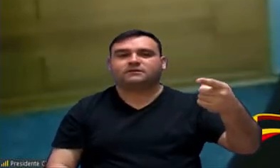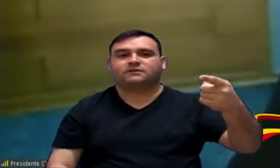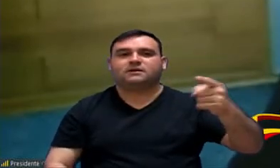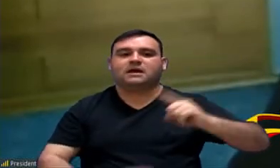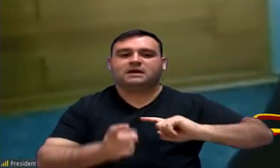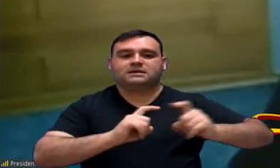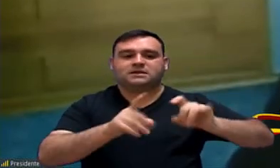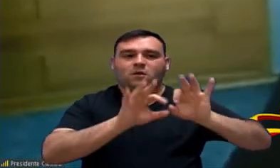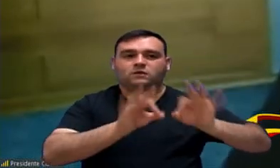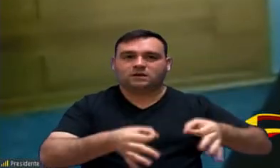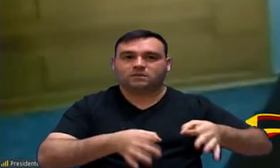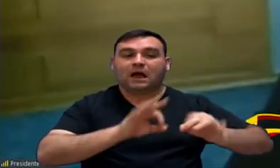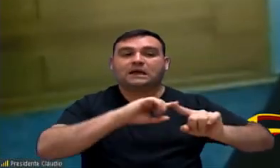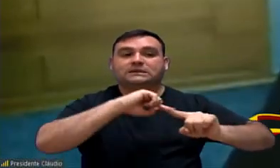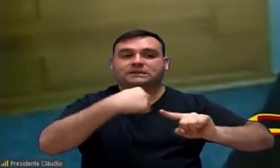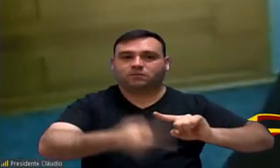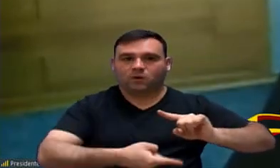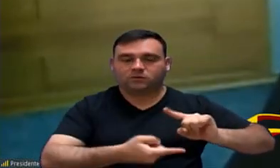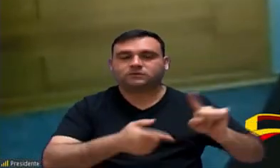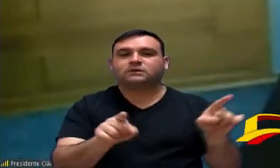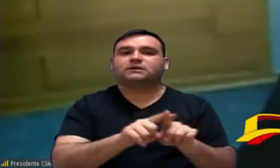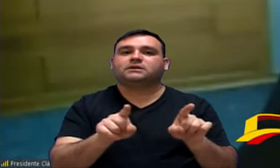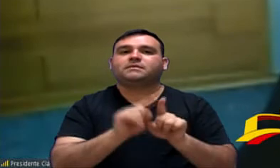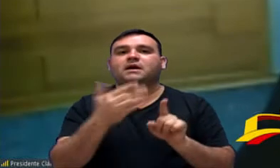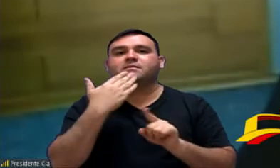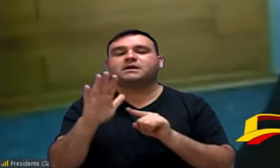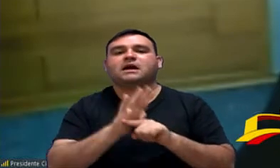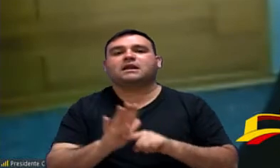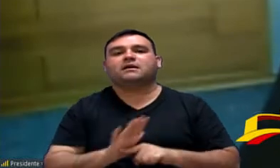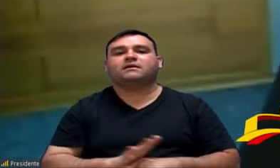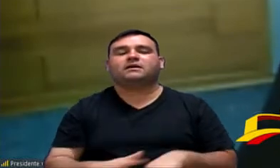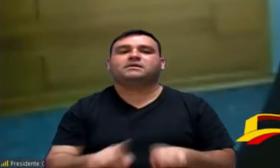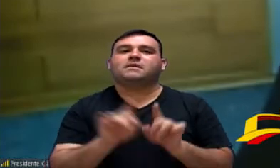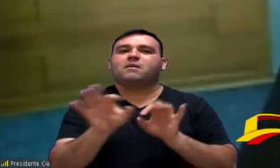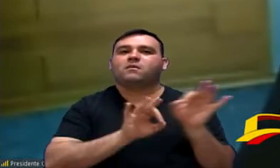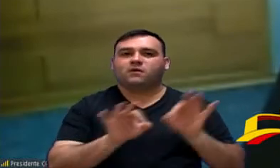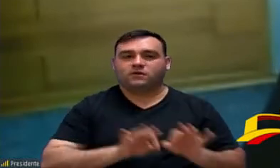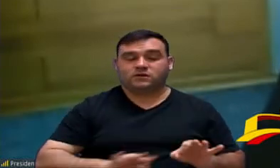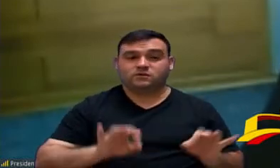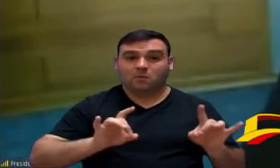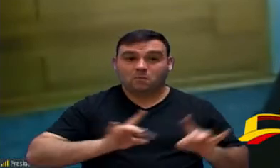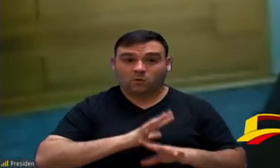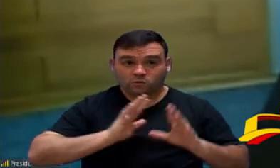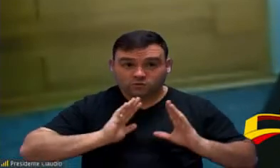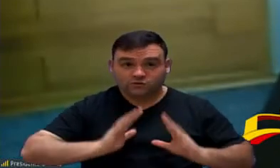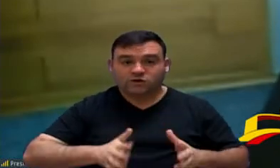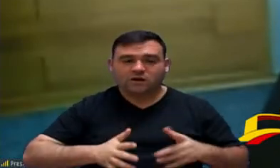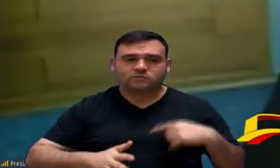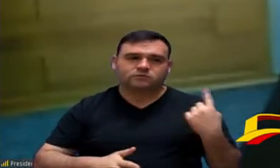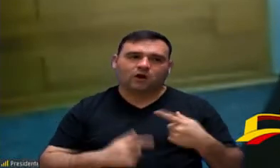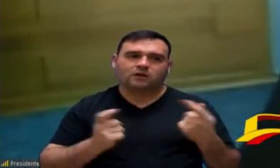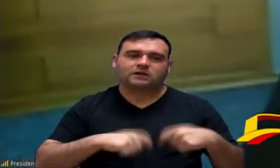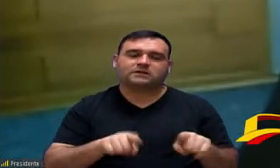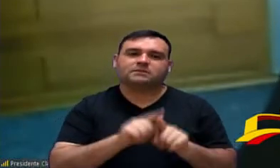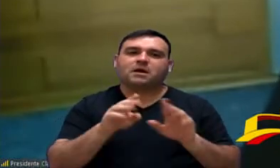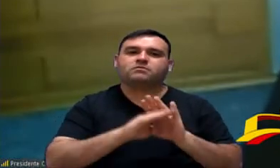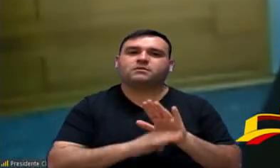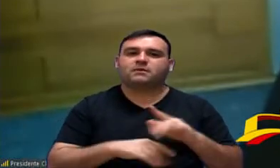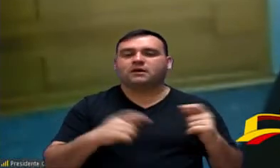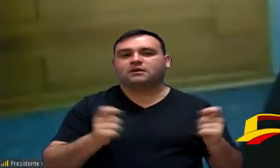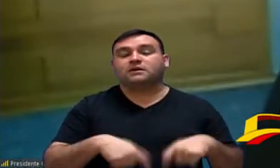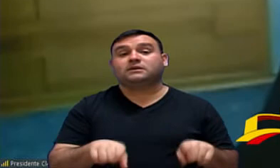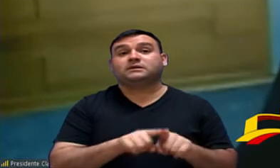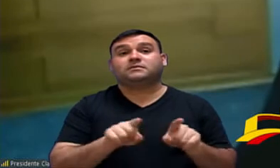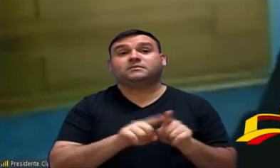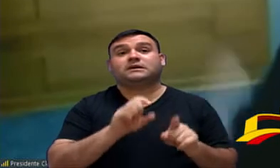a sessão ordinária. E eu pedi para dar uma levantada agora, se esse projeto já estiver pronto, nós poderemos colocar na pauta também. E